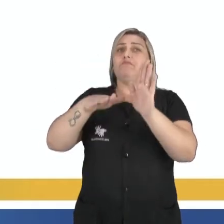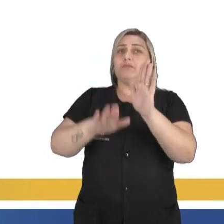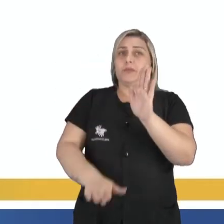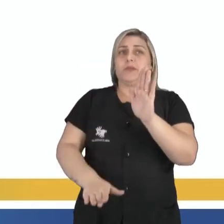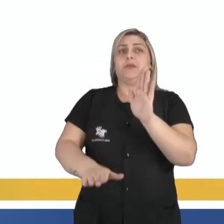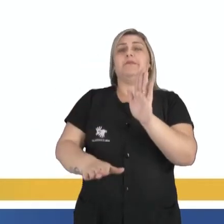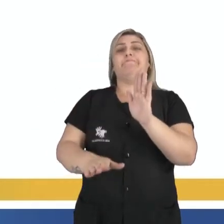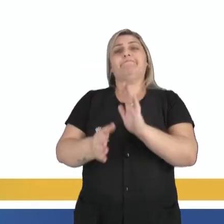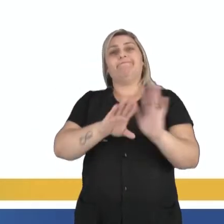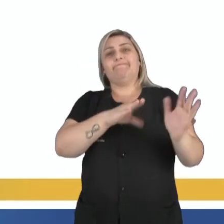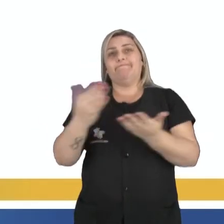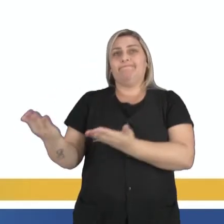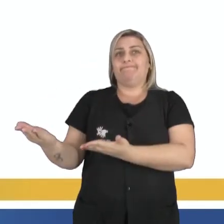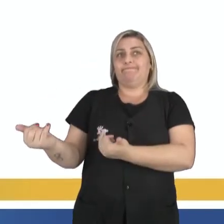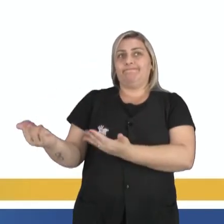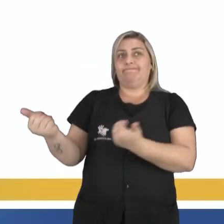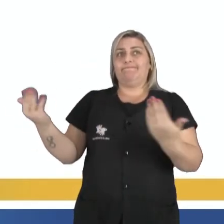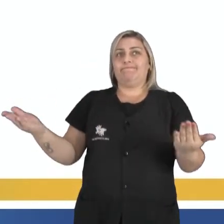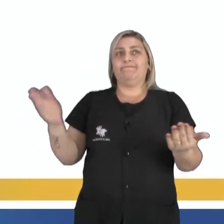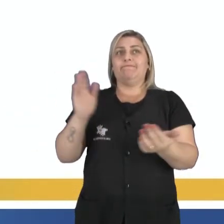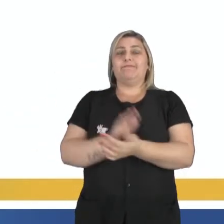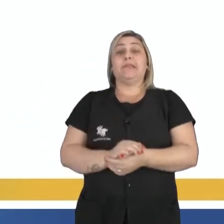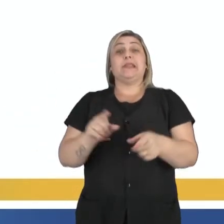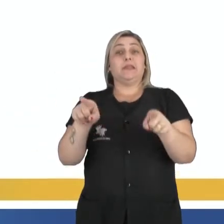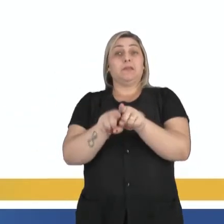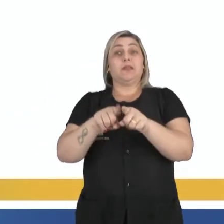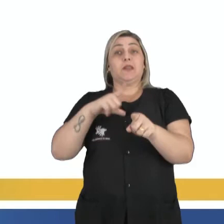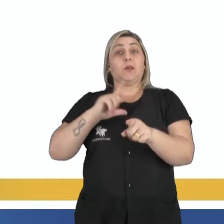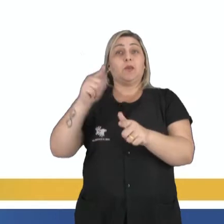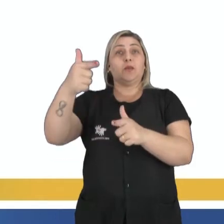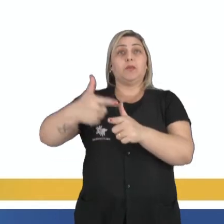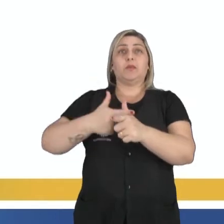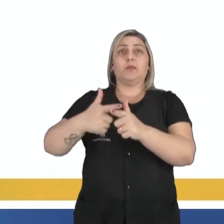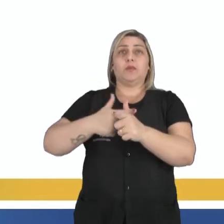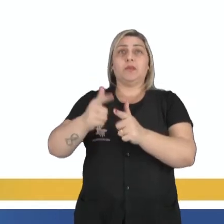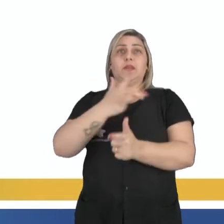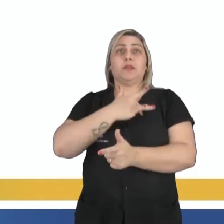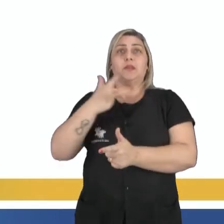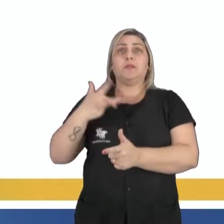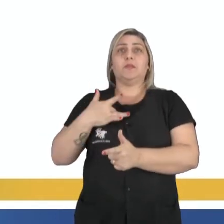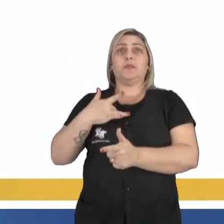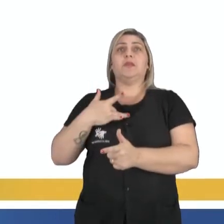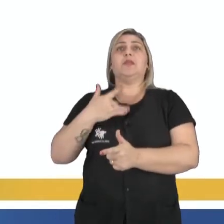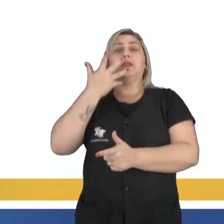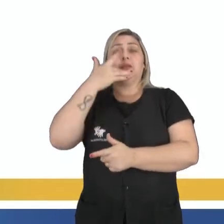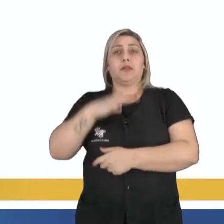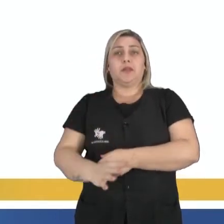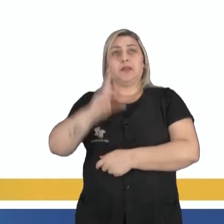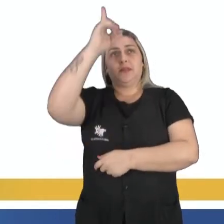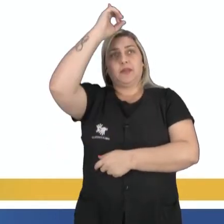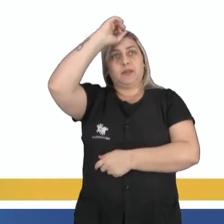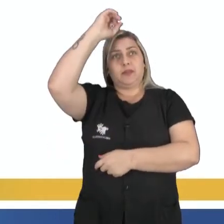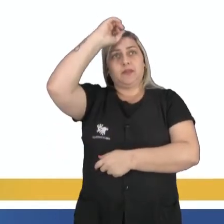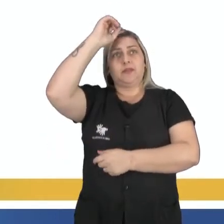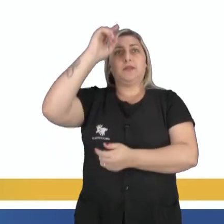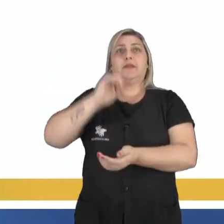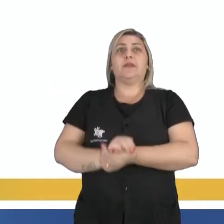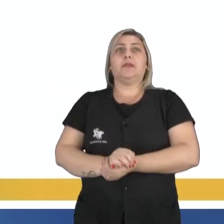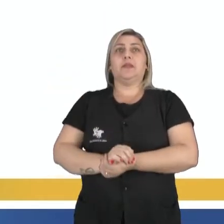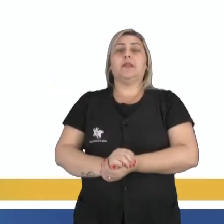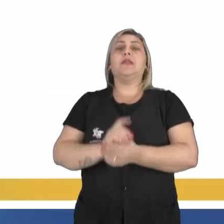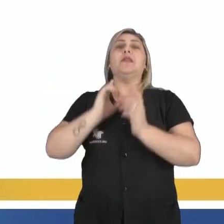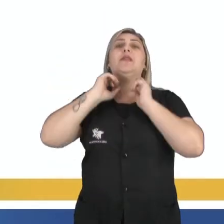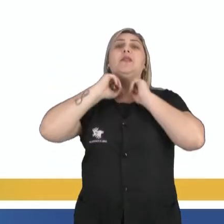baixos de bem-estar entre os jovens. Além disso, outros problemas de saúde podem acometer crianças e